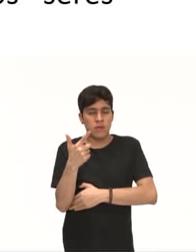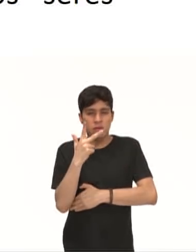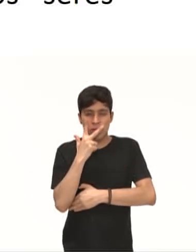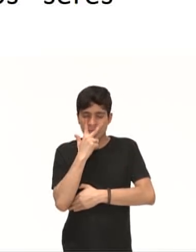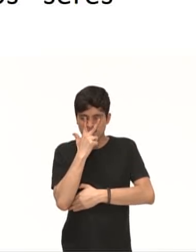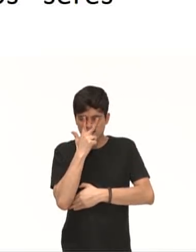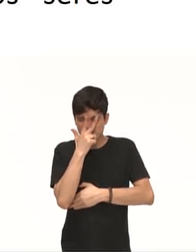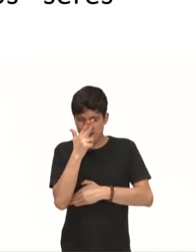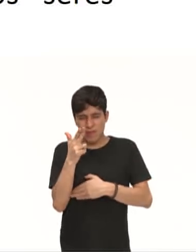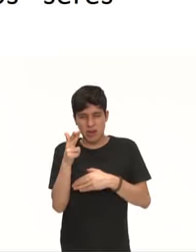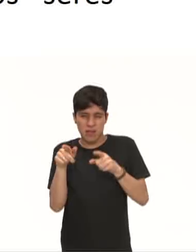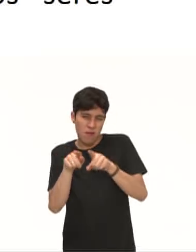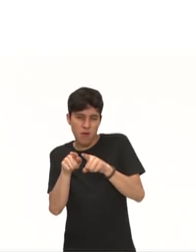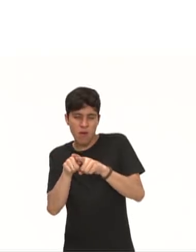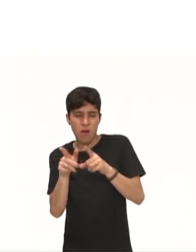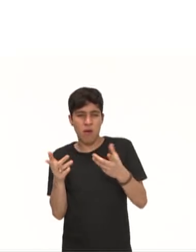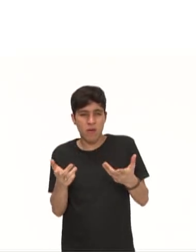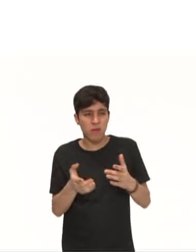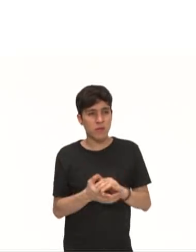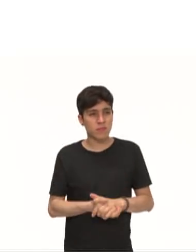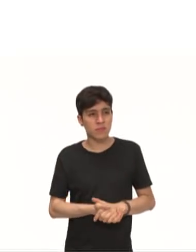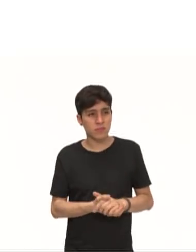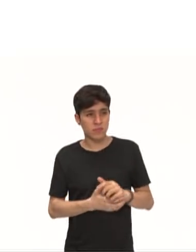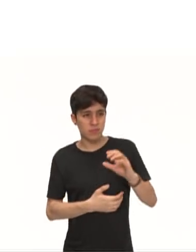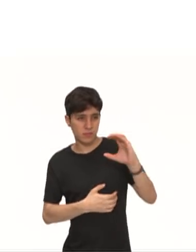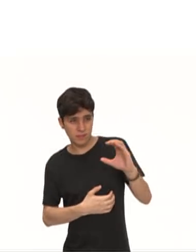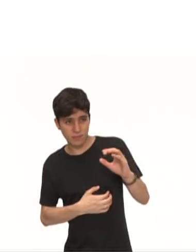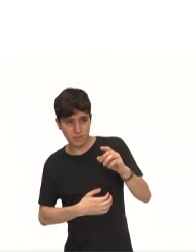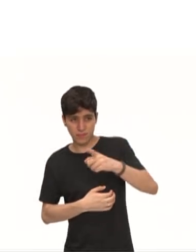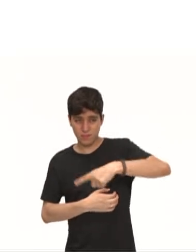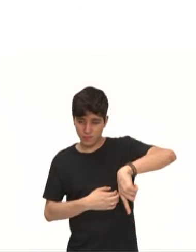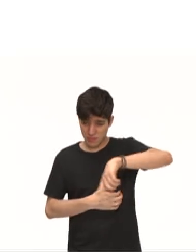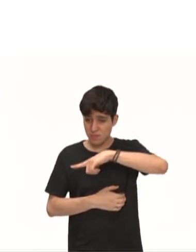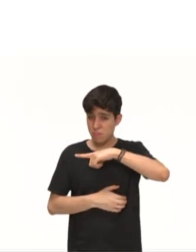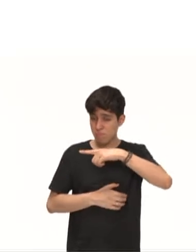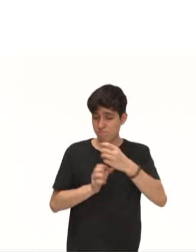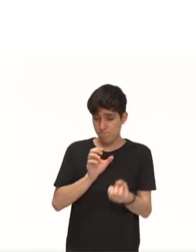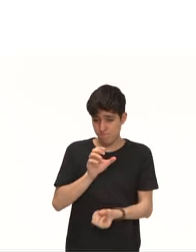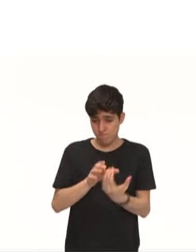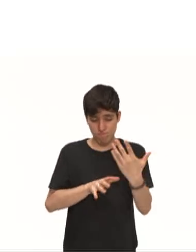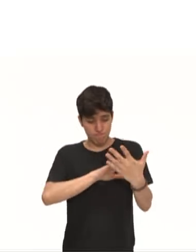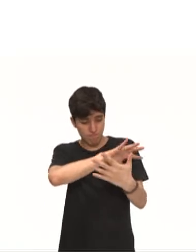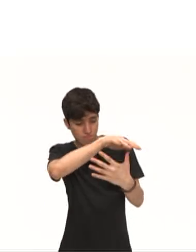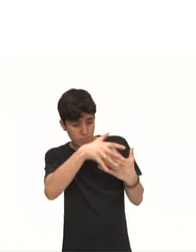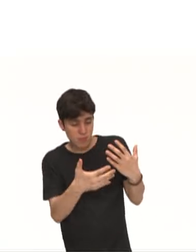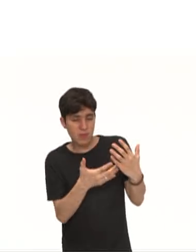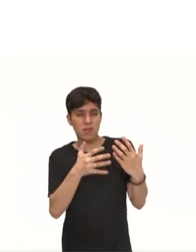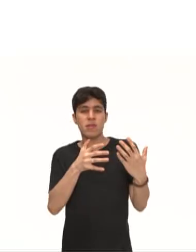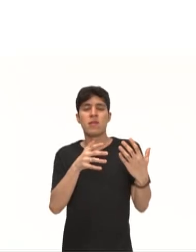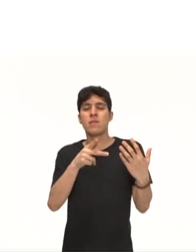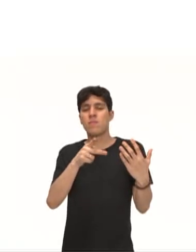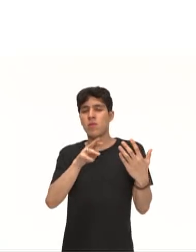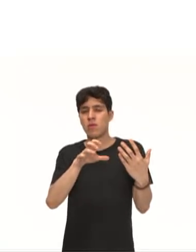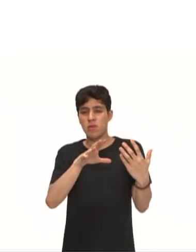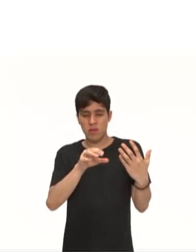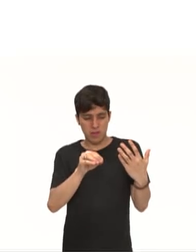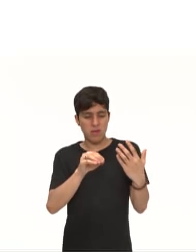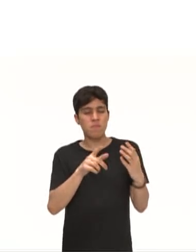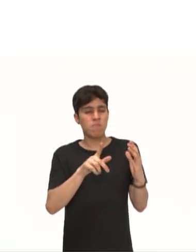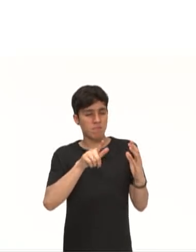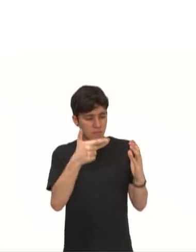passagem de bactérias. Alternativa C, são formados por uma carapaça proteica envolvendo o retículo rugoso